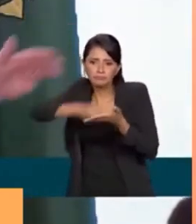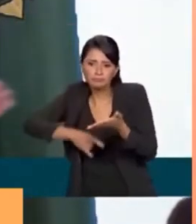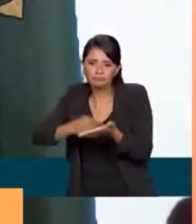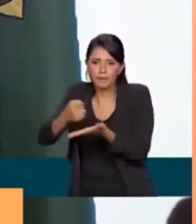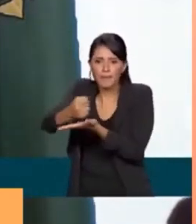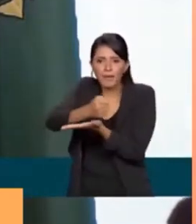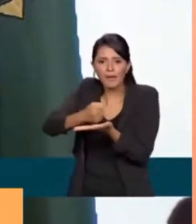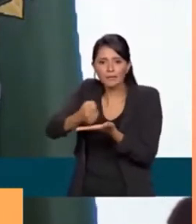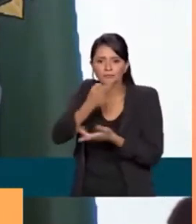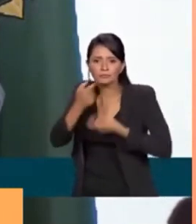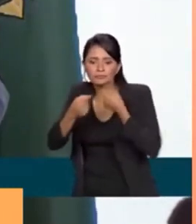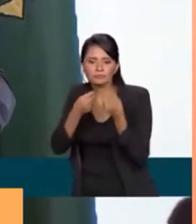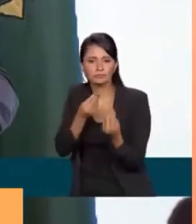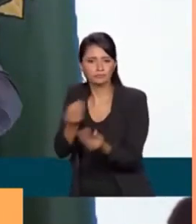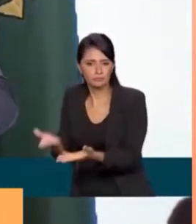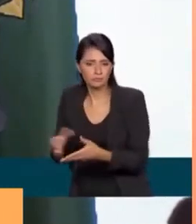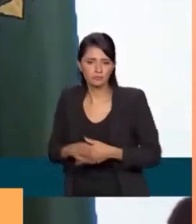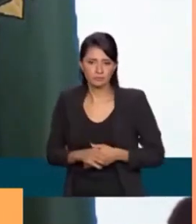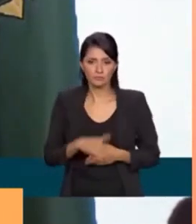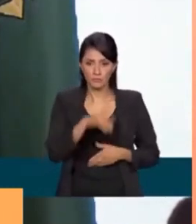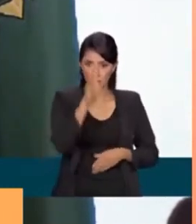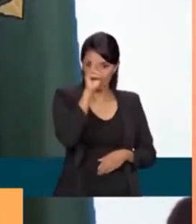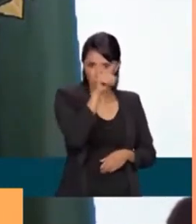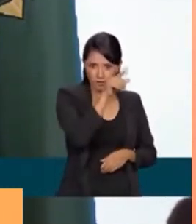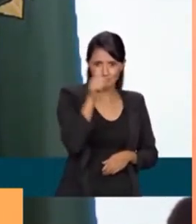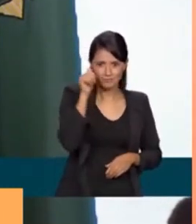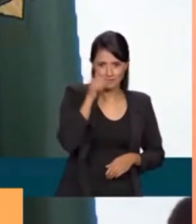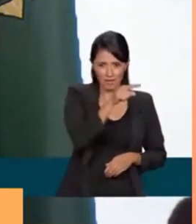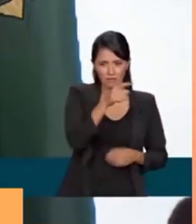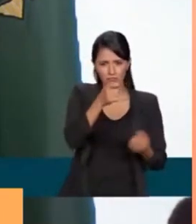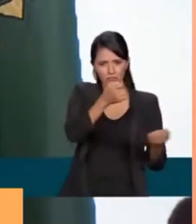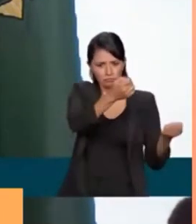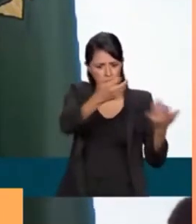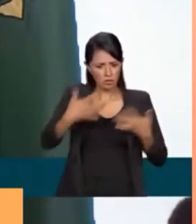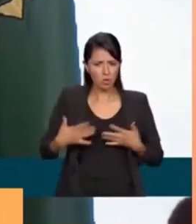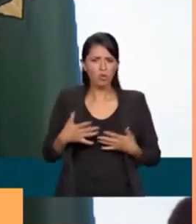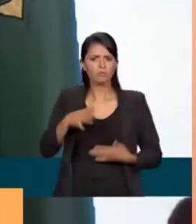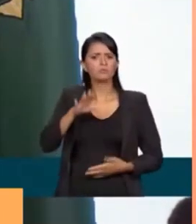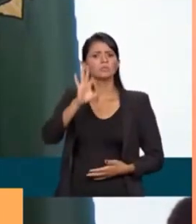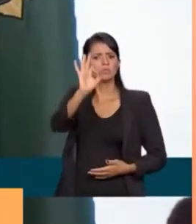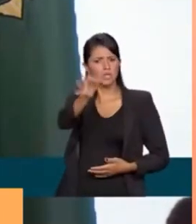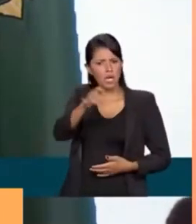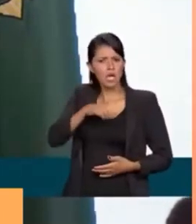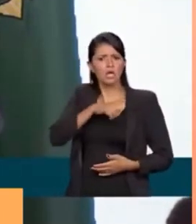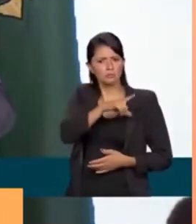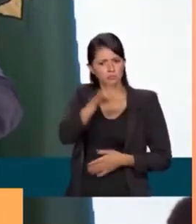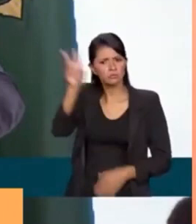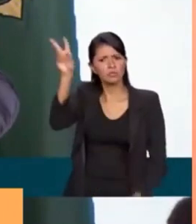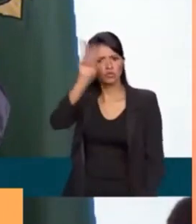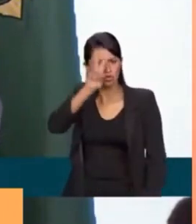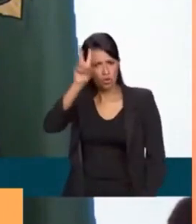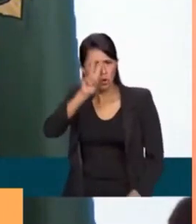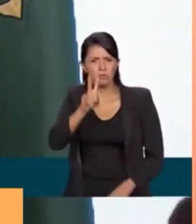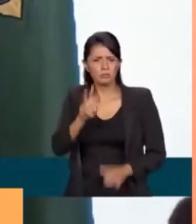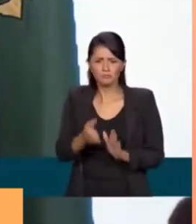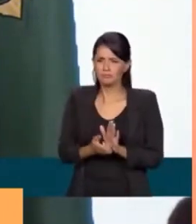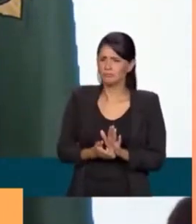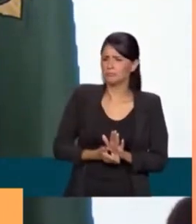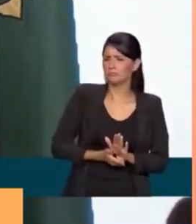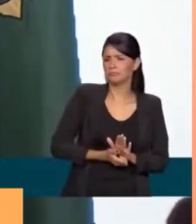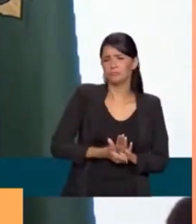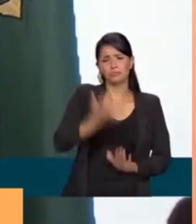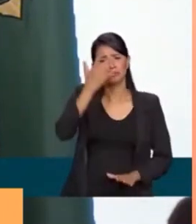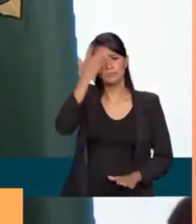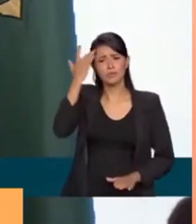de fato muita gente questionou principalmente vieram diversos médicos cubanos com condições assim precárias de trabalho